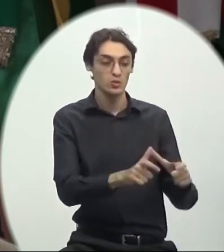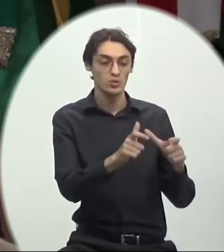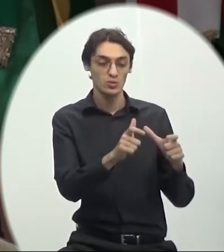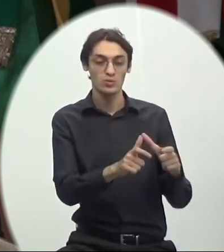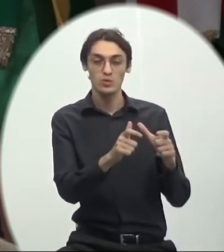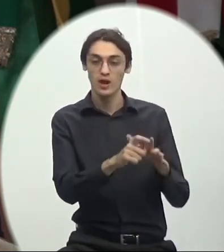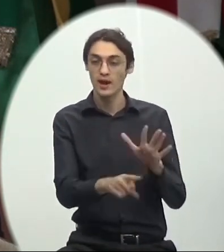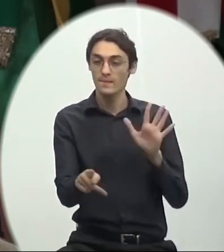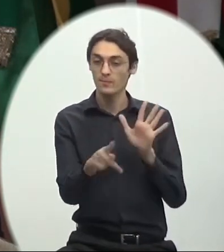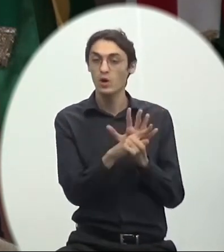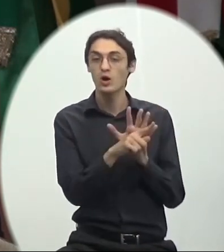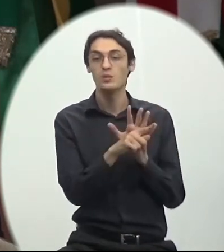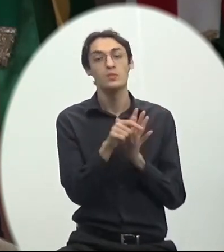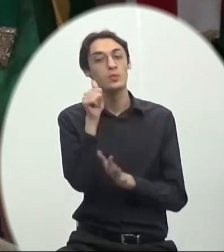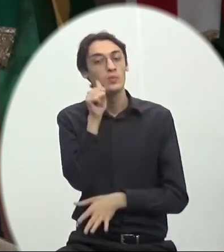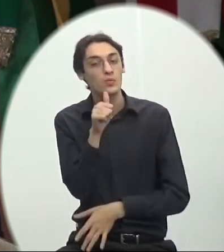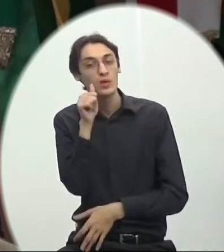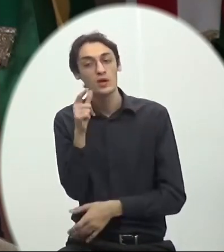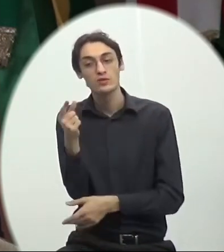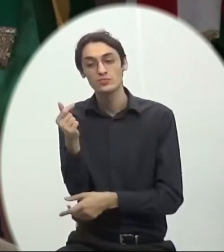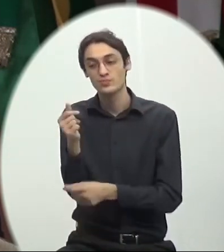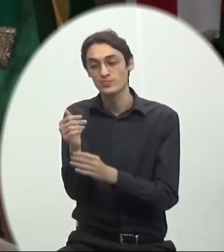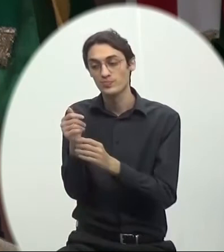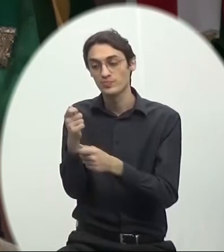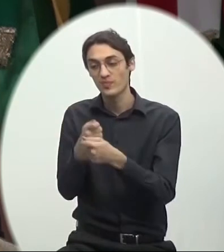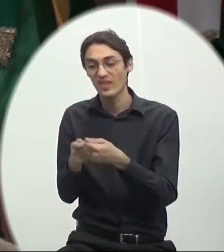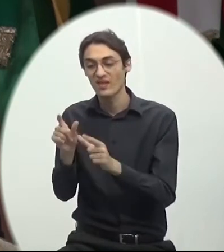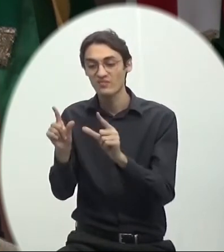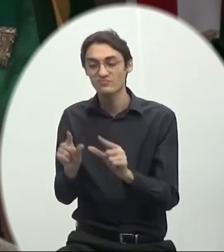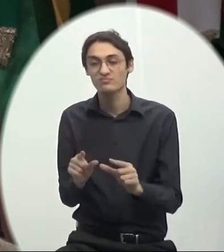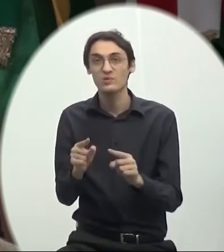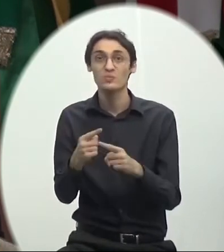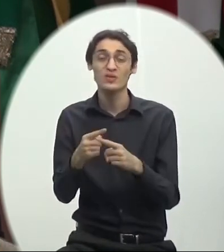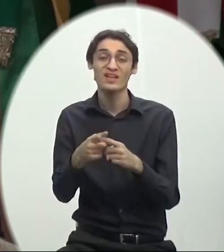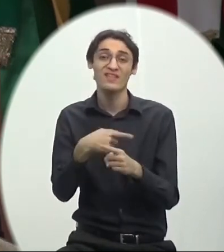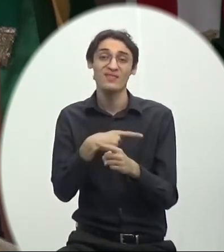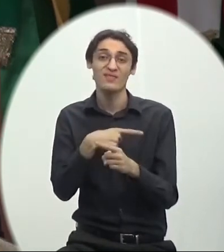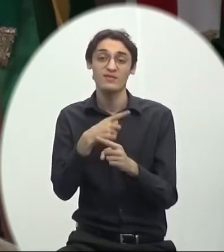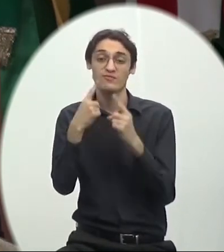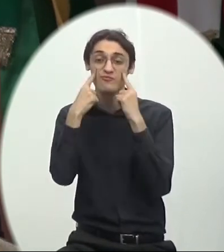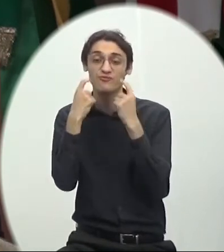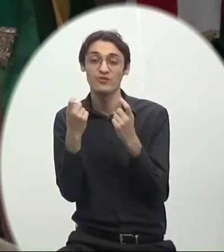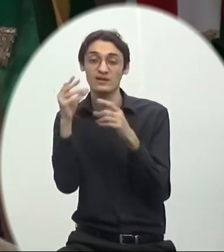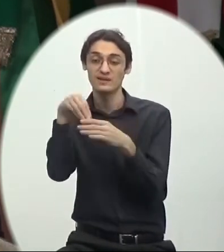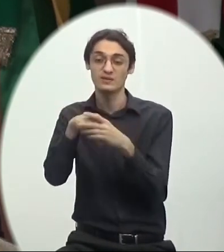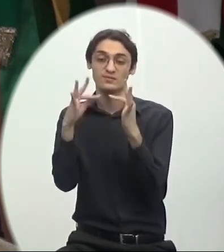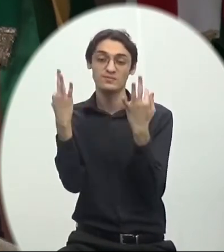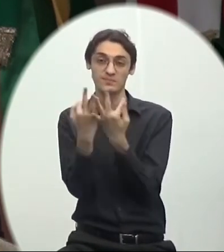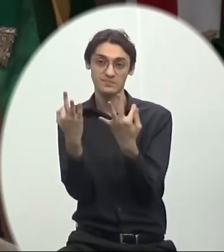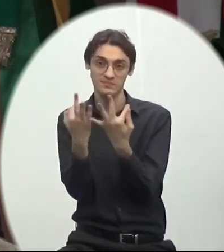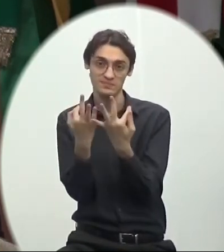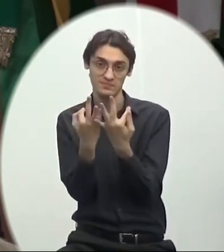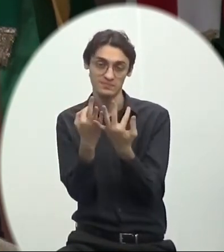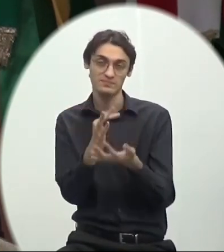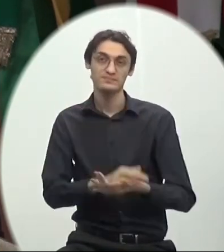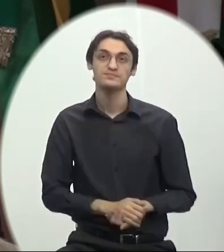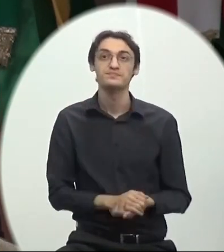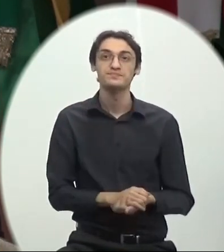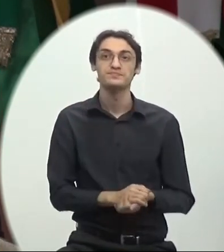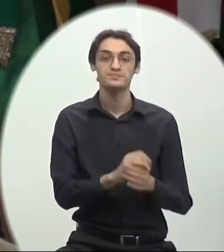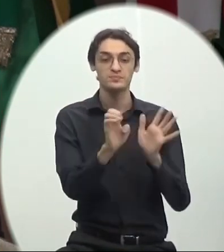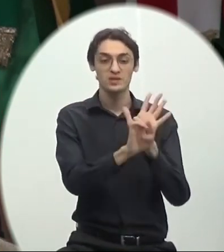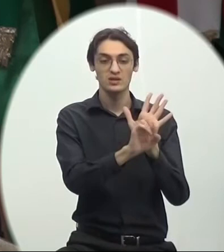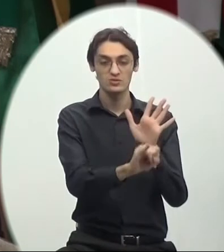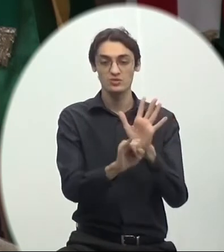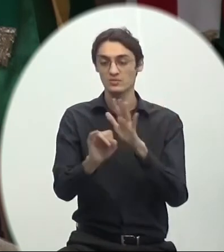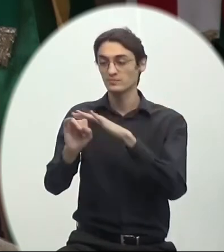de vulnerabilidade econômica decorrente da violência doméstica e familiar. Nos editais de licitação, eles vão conter uma